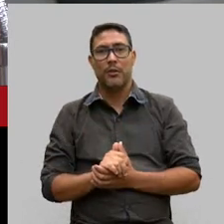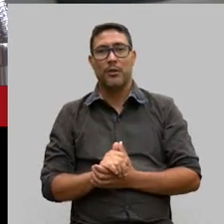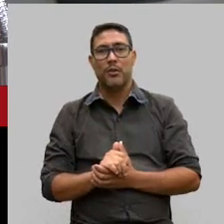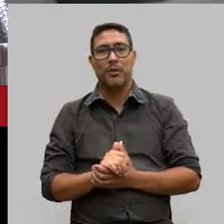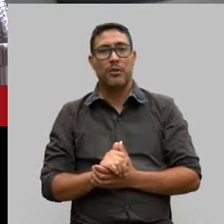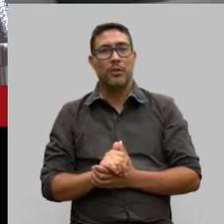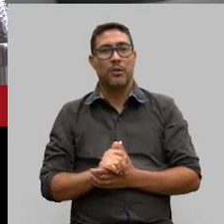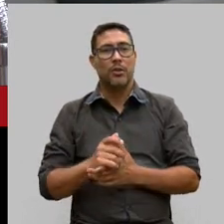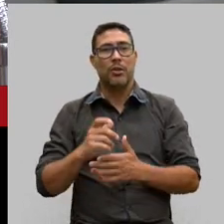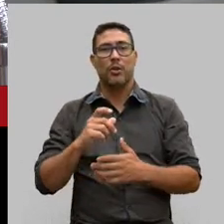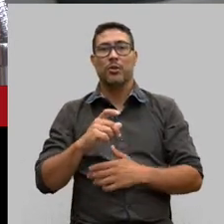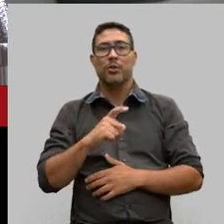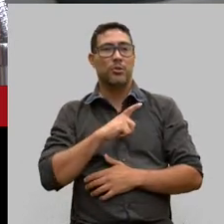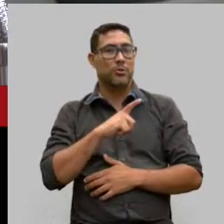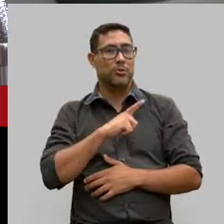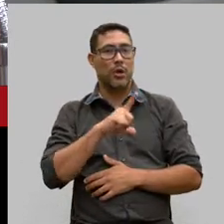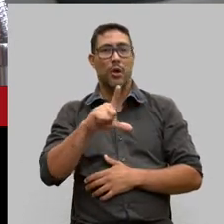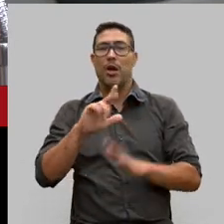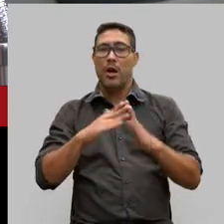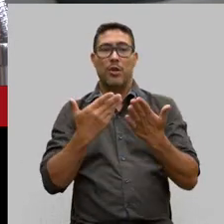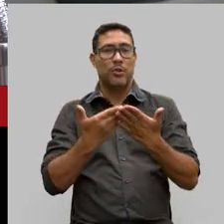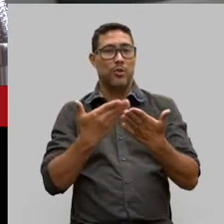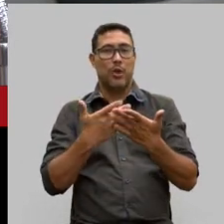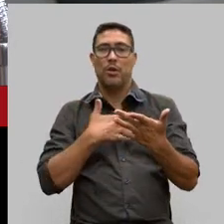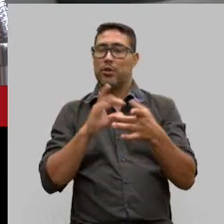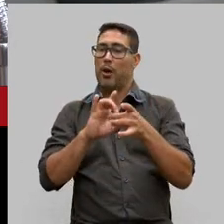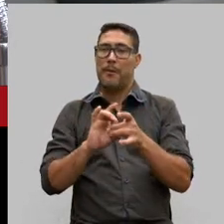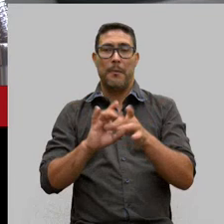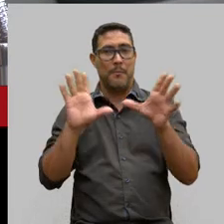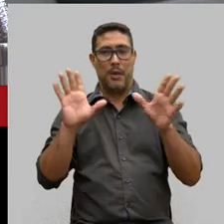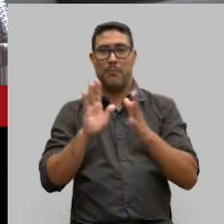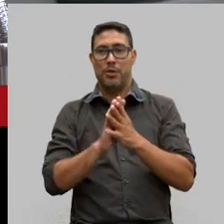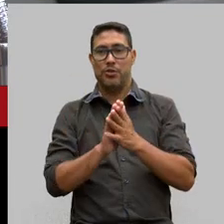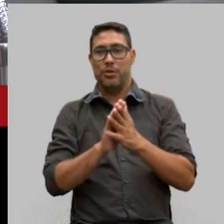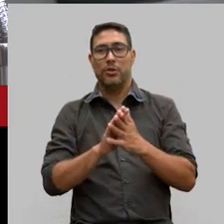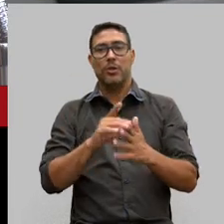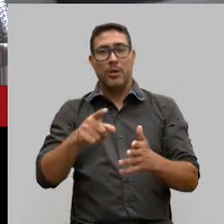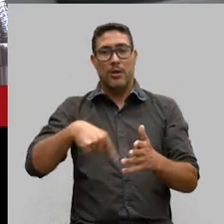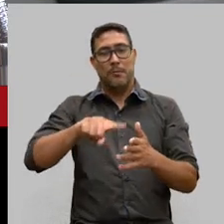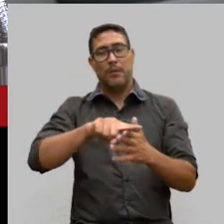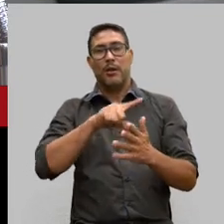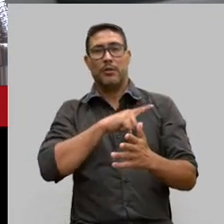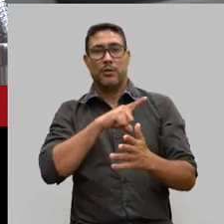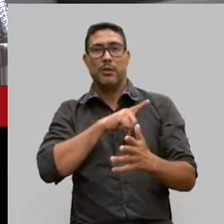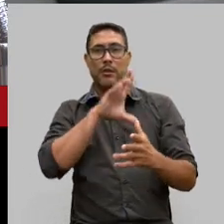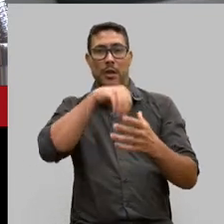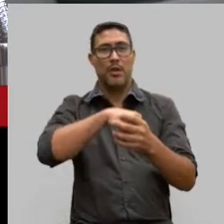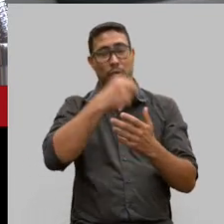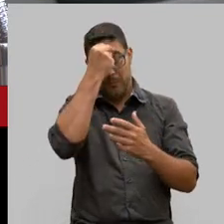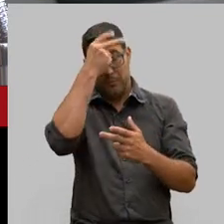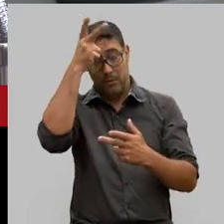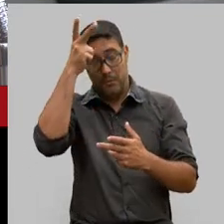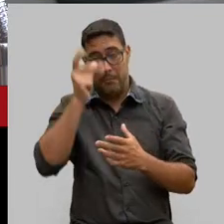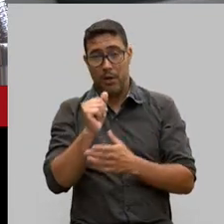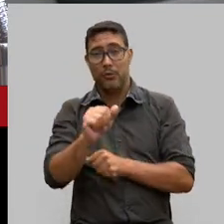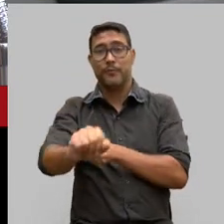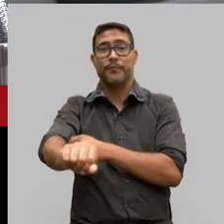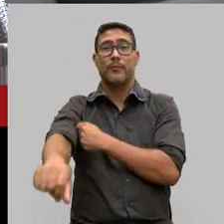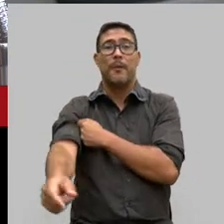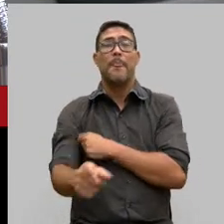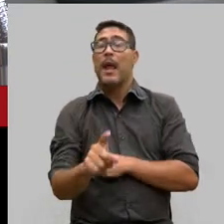as escolas só permitem uma prioridade para estagiárias principalmente a Municipal não são